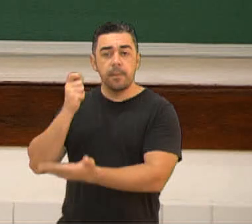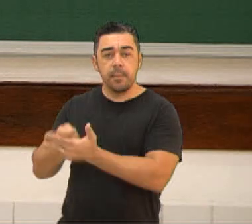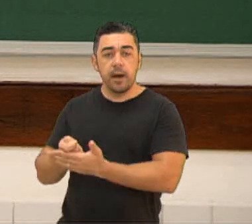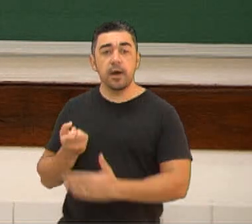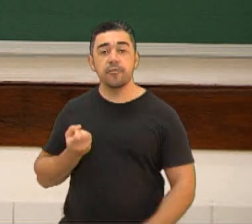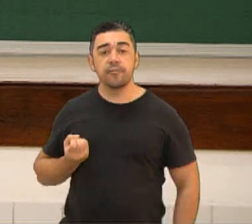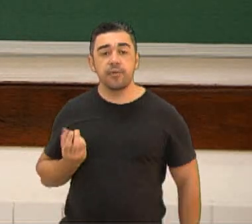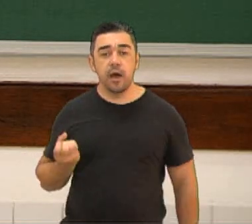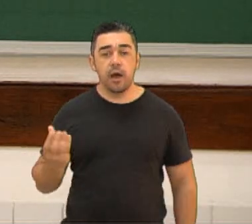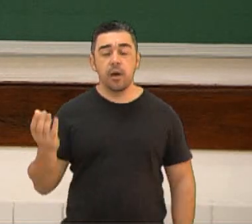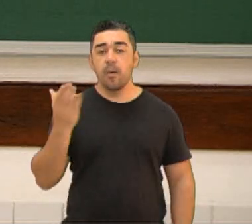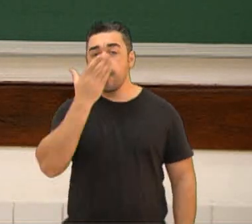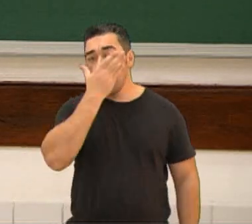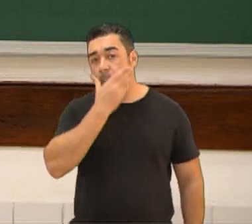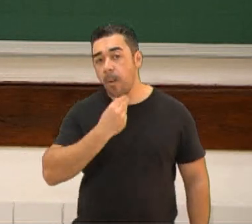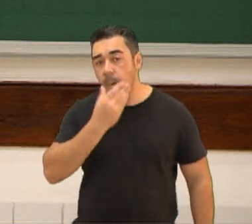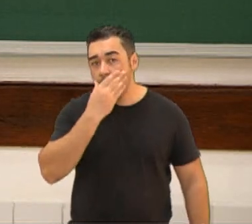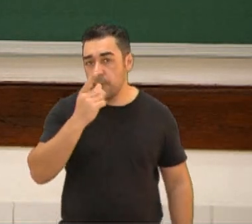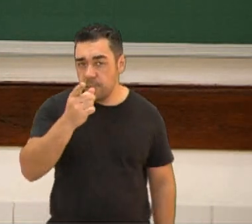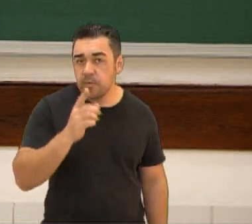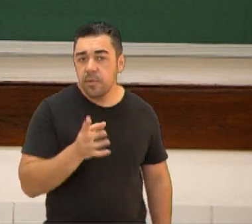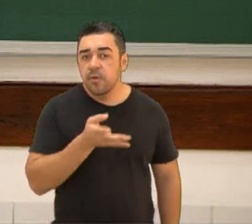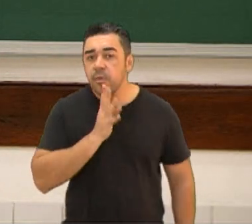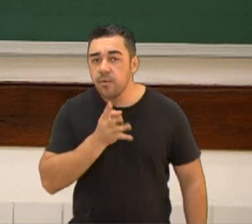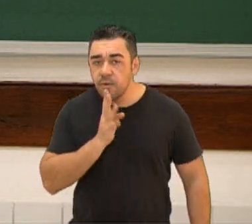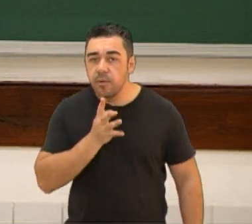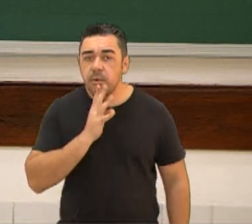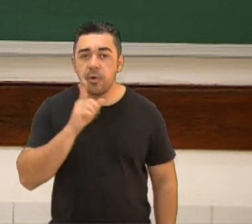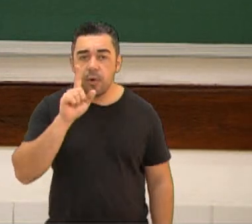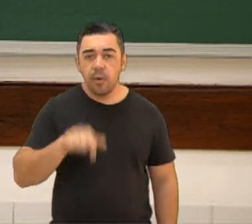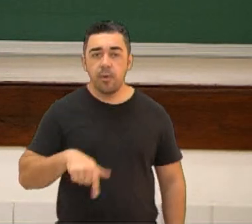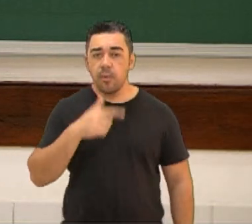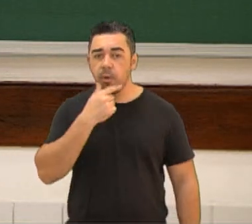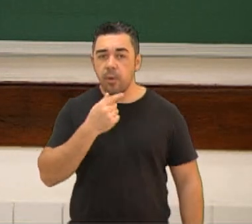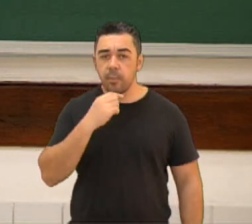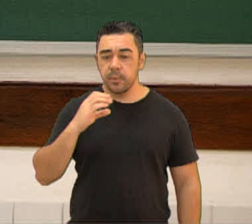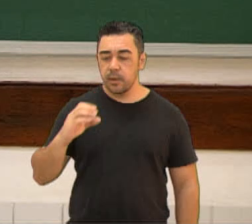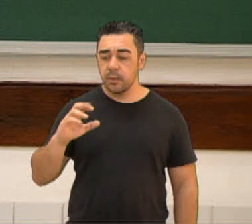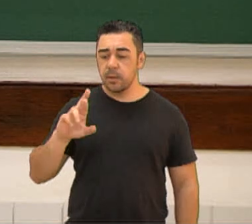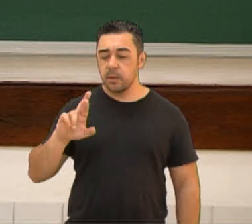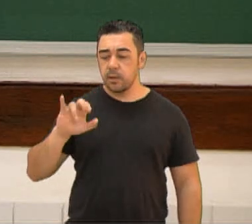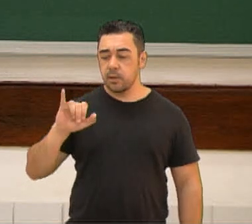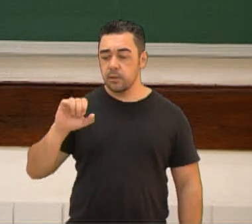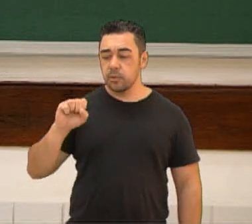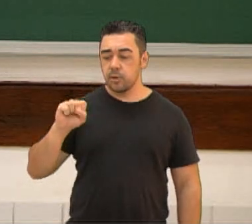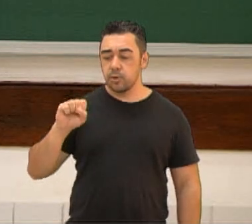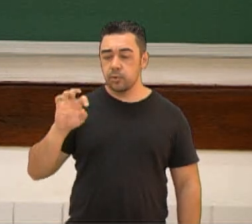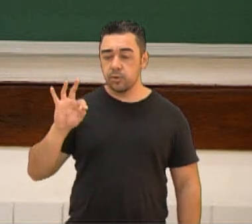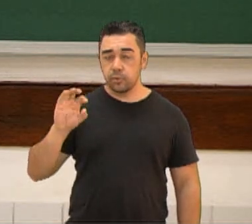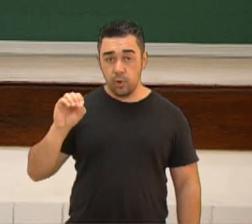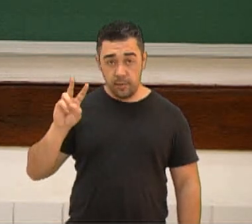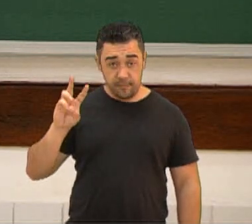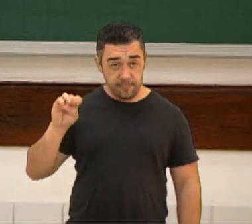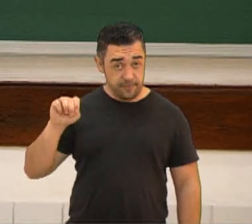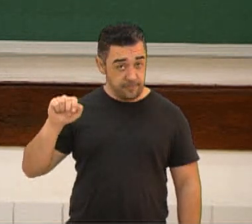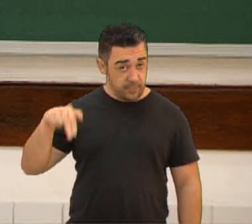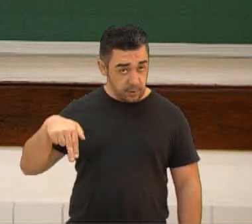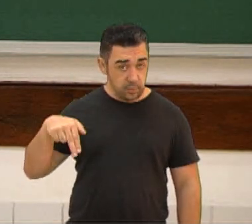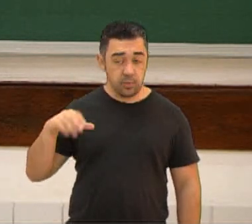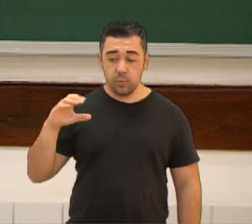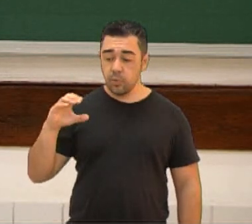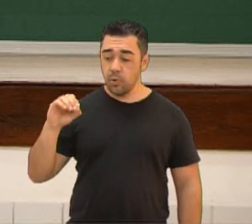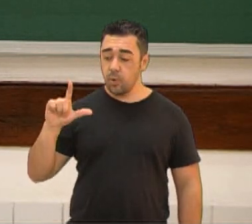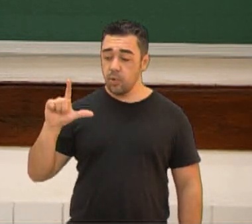um cara que vocês já devem ter ouvido falar, que é o Cristóvão Colombo. E agora a gente vai ver como é que acontece